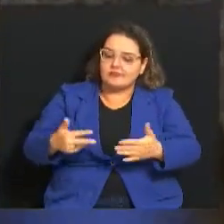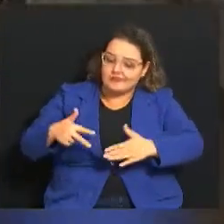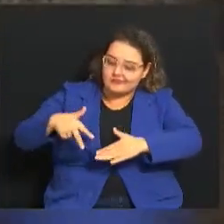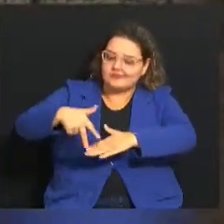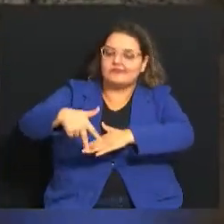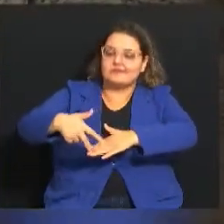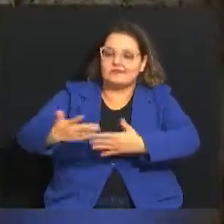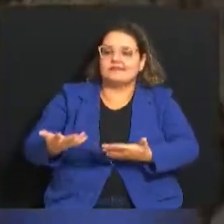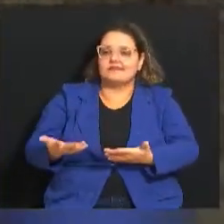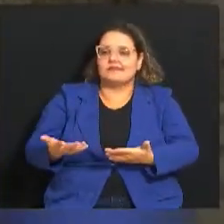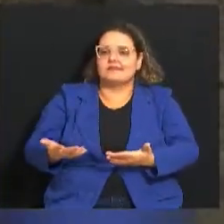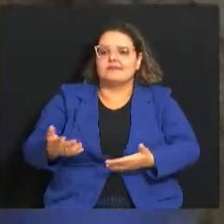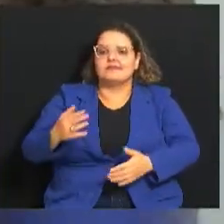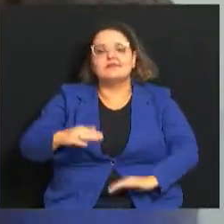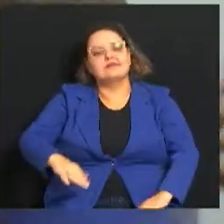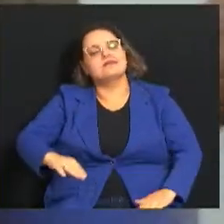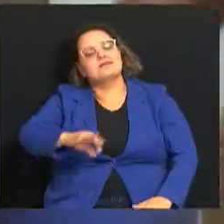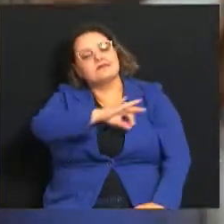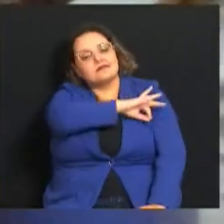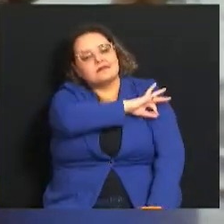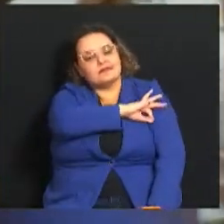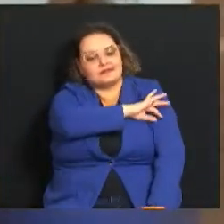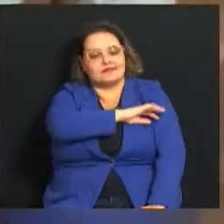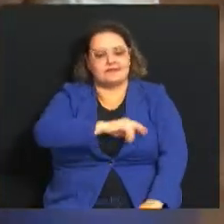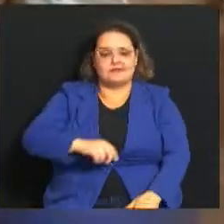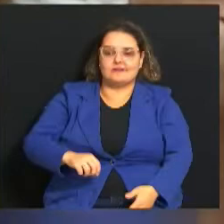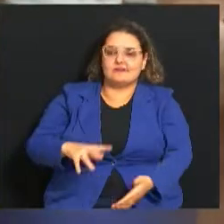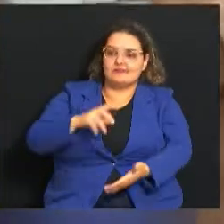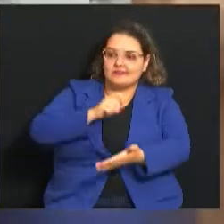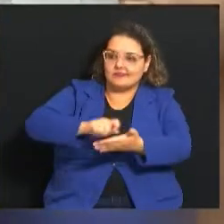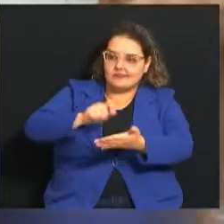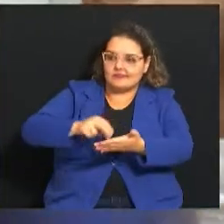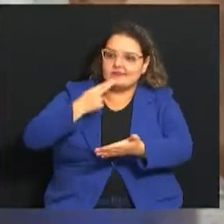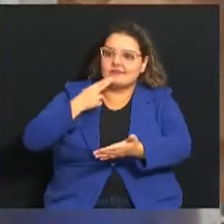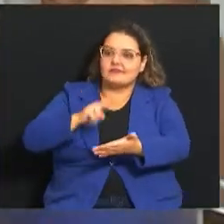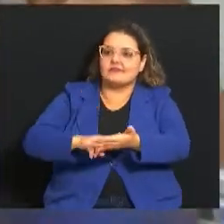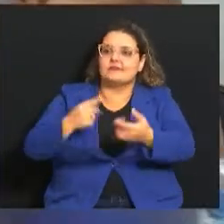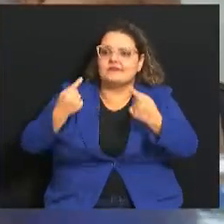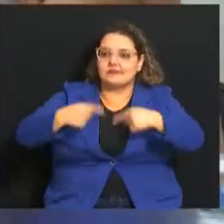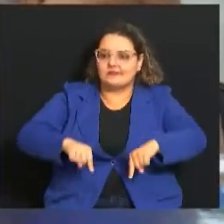a Carta de Campinas contra o racismo no futebol.